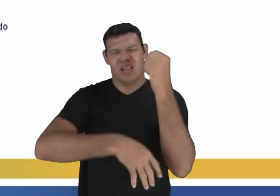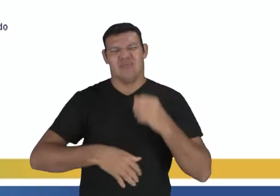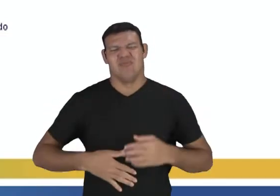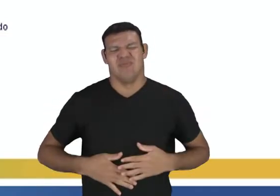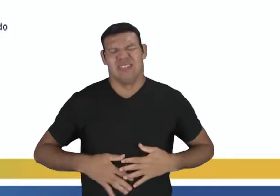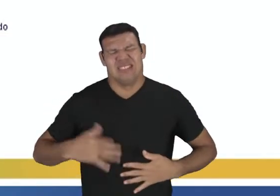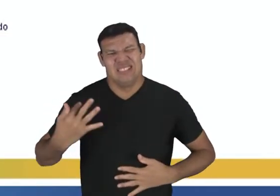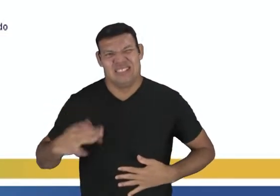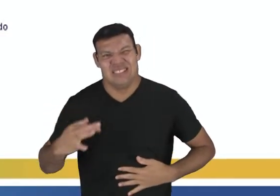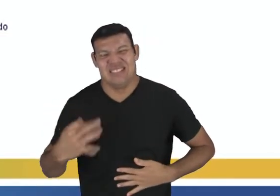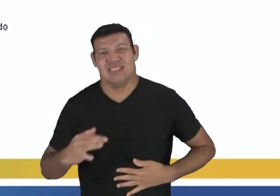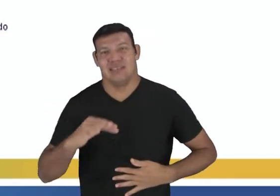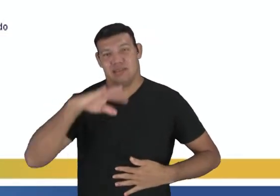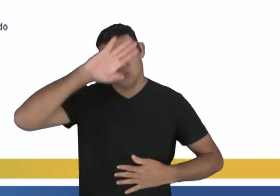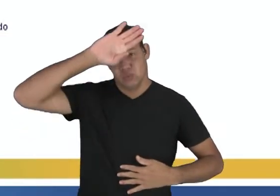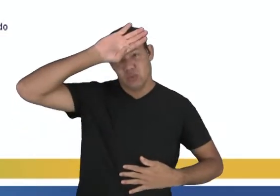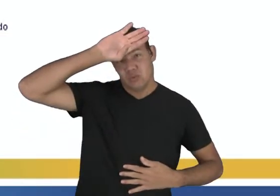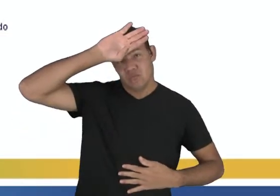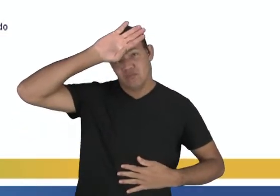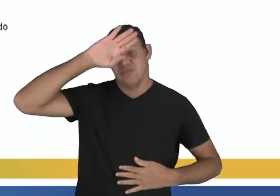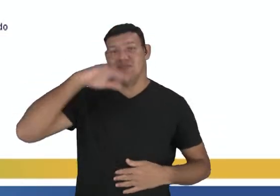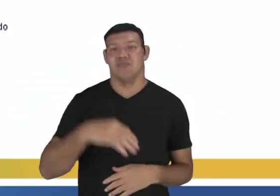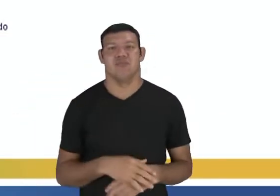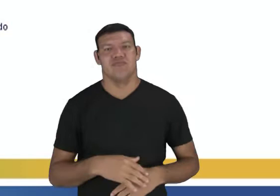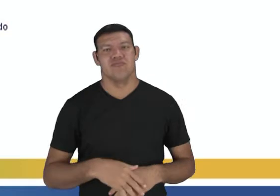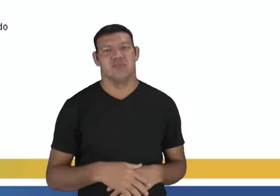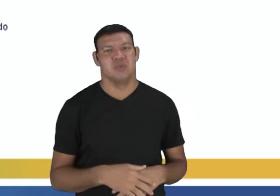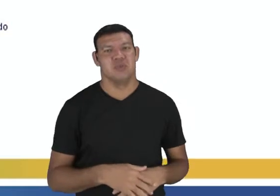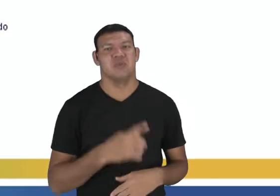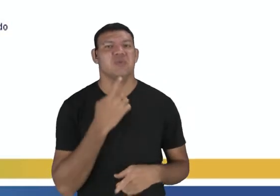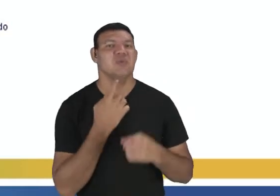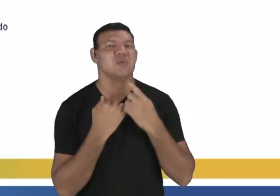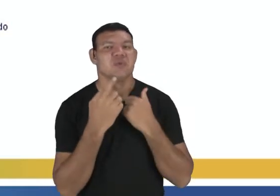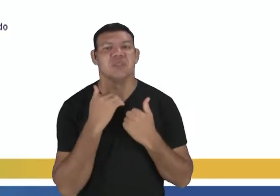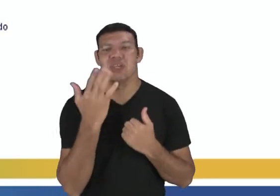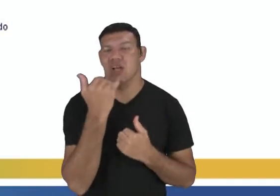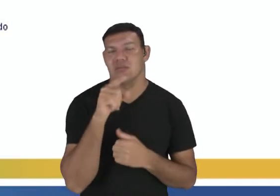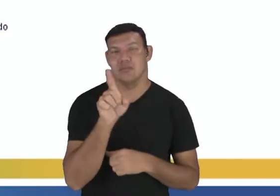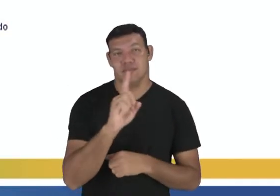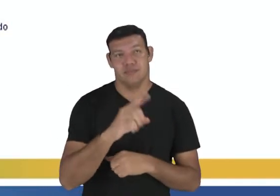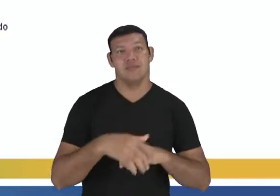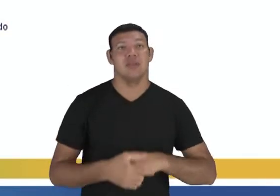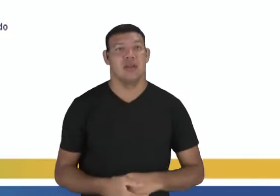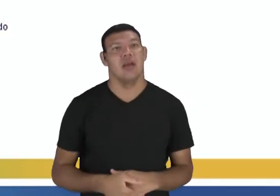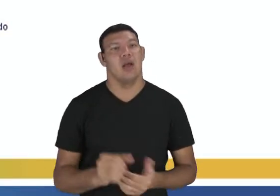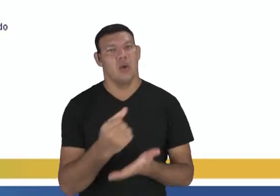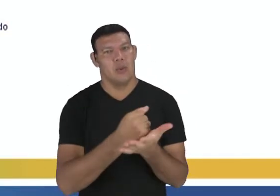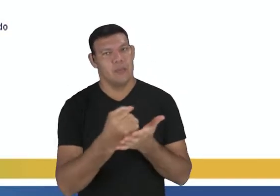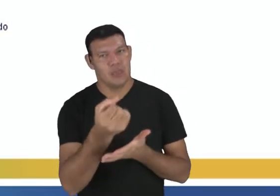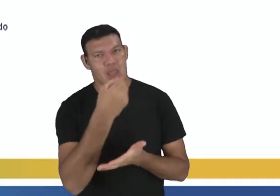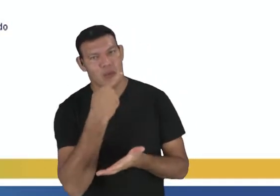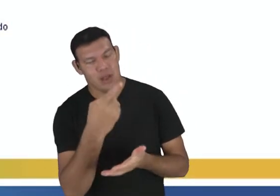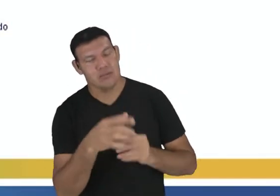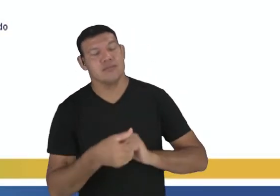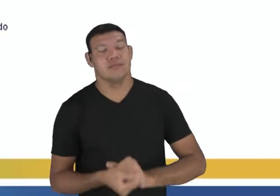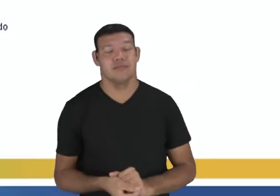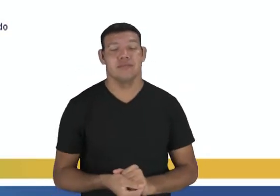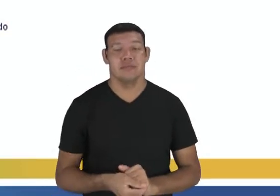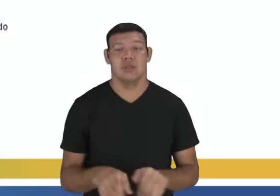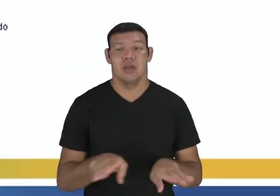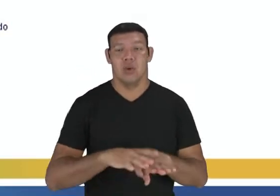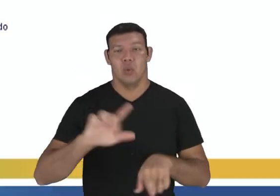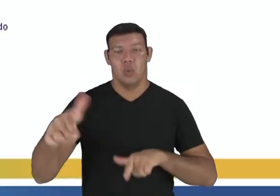dores no abdômen, febre e perda de apetite. O tratamento é feito com antiparasitários e antibióticos,